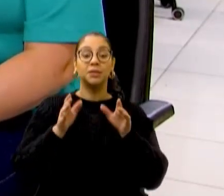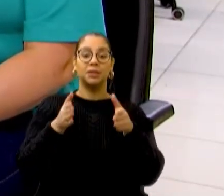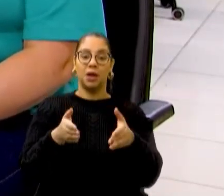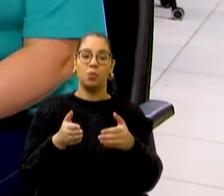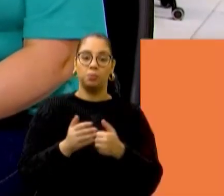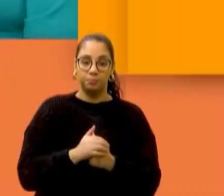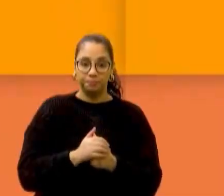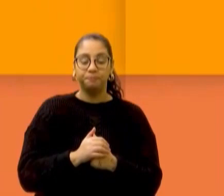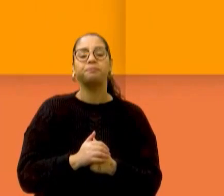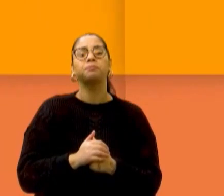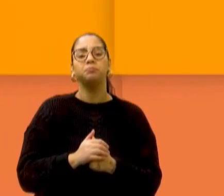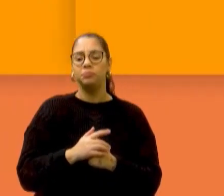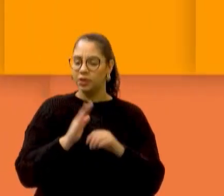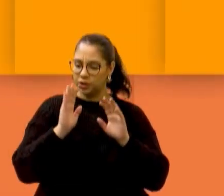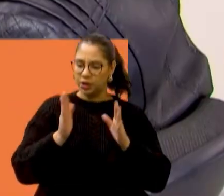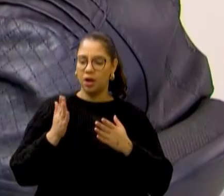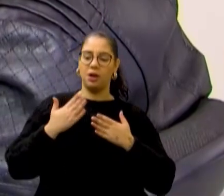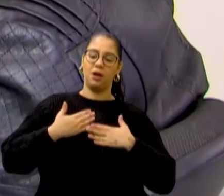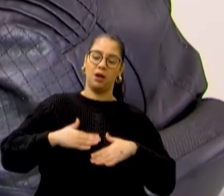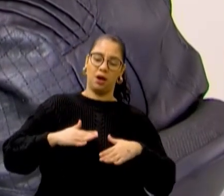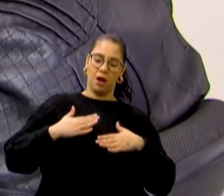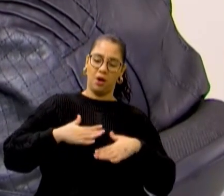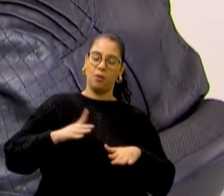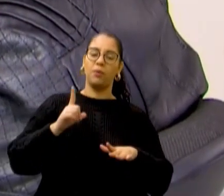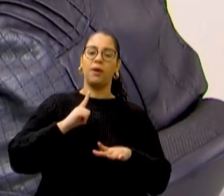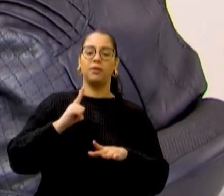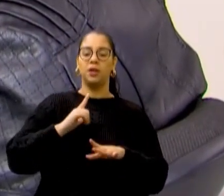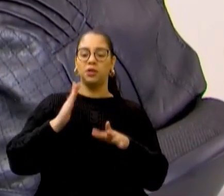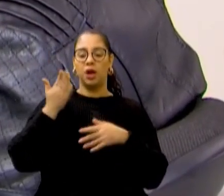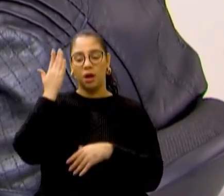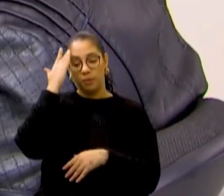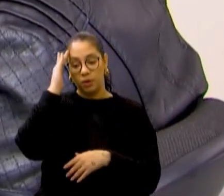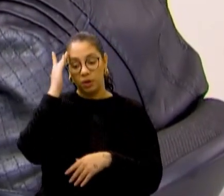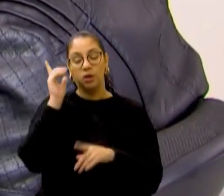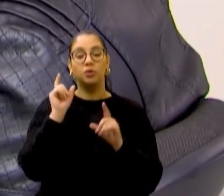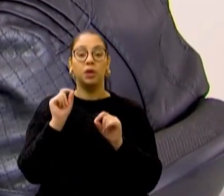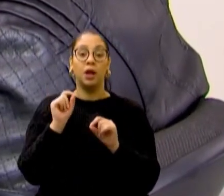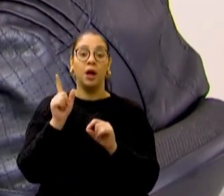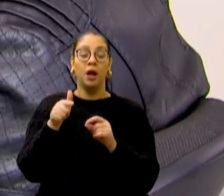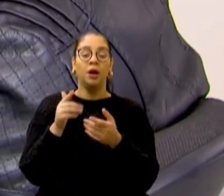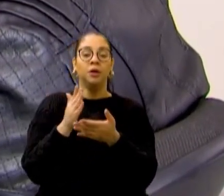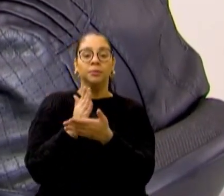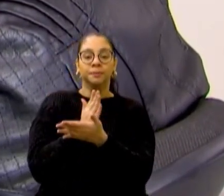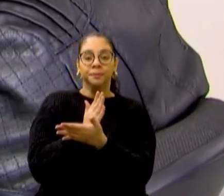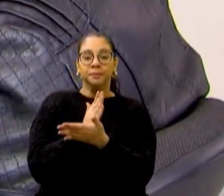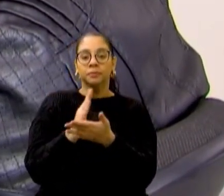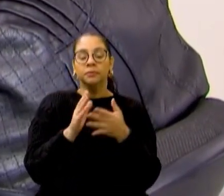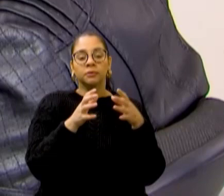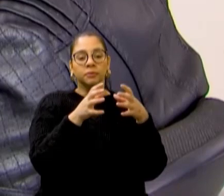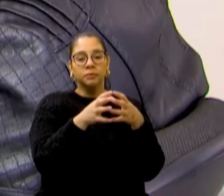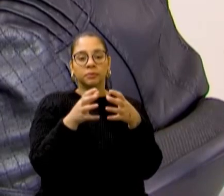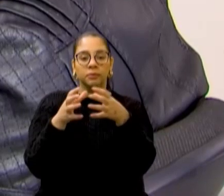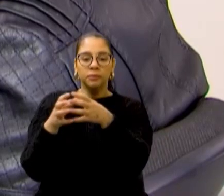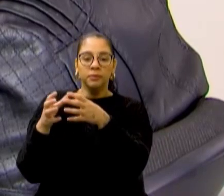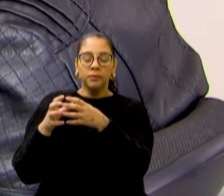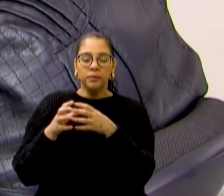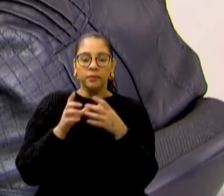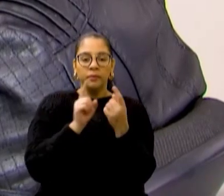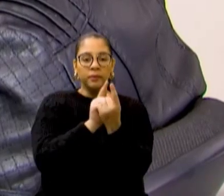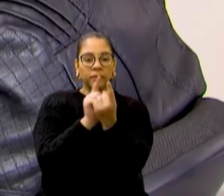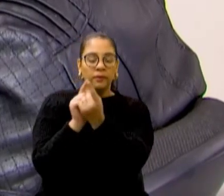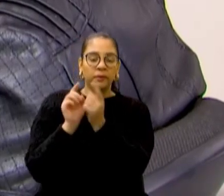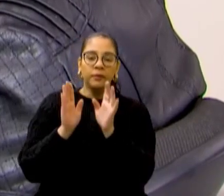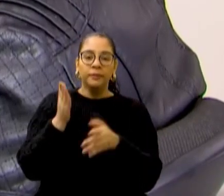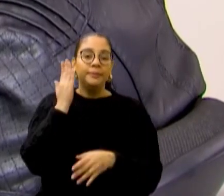personalizado Então a partir disso ele já Acalma já tem uma referência muito importante que nós fazemos aqui a divisão de setores de